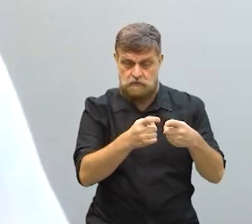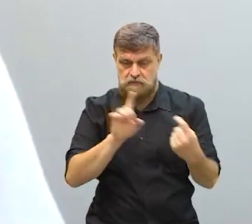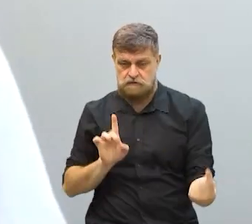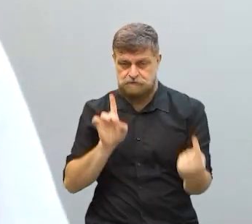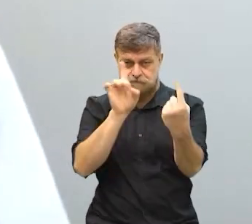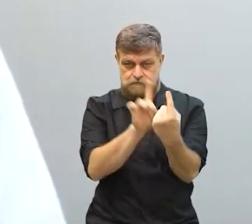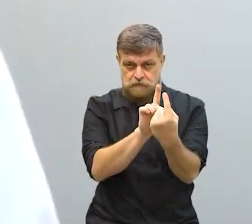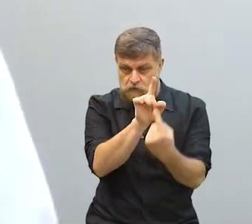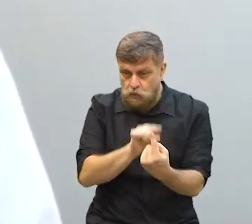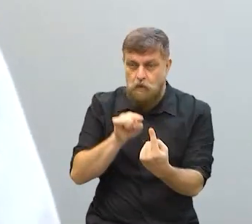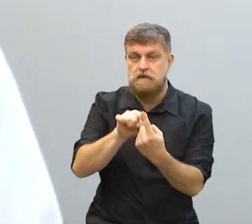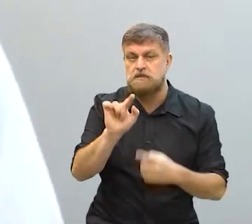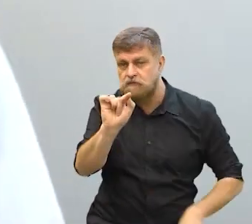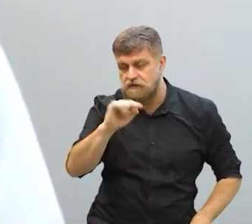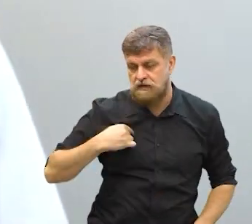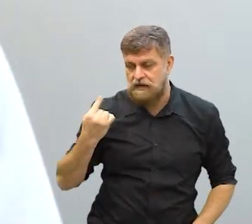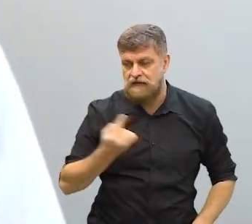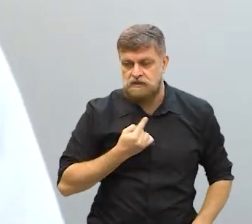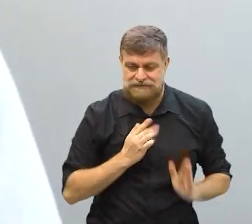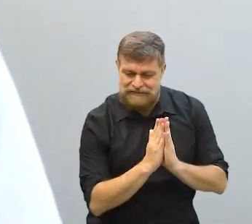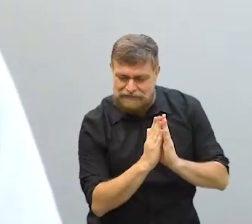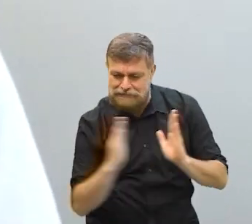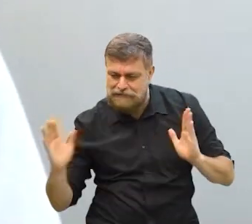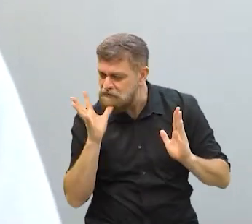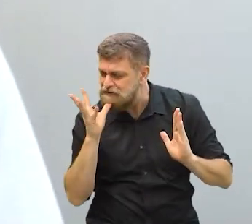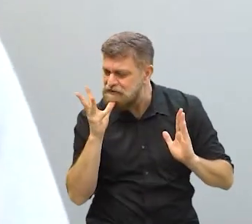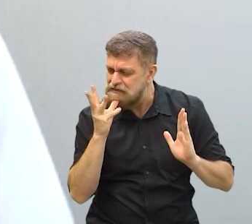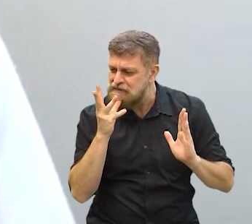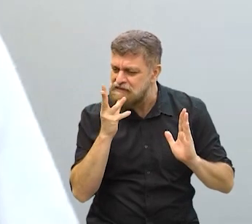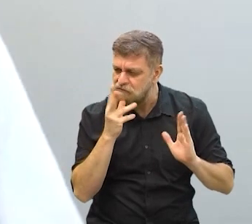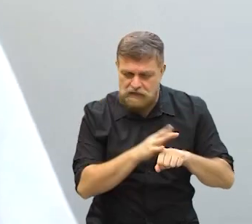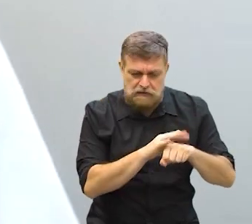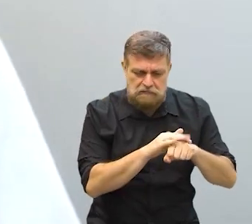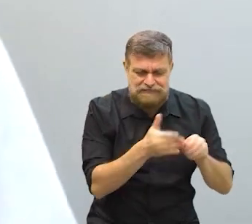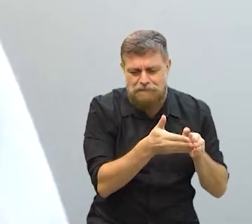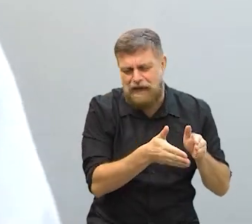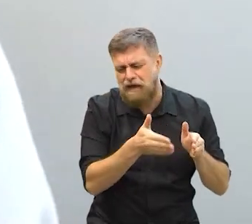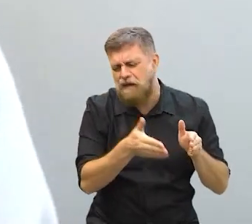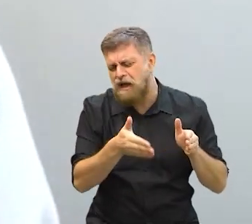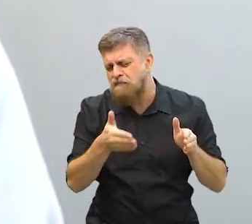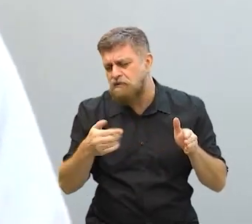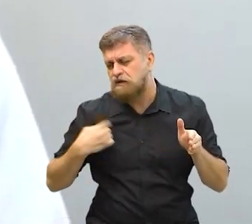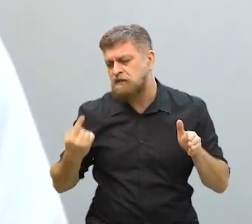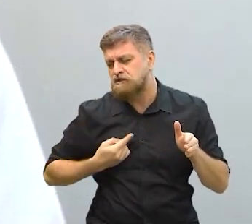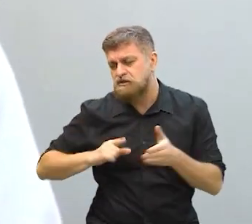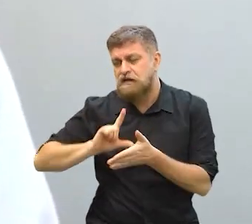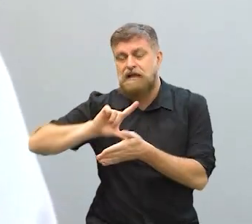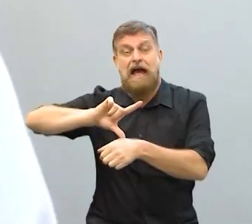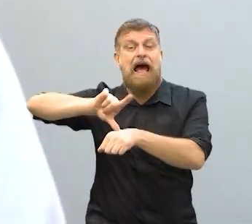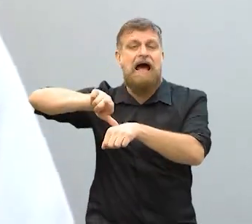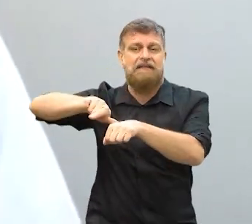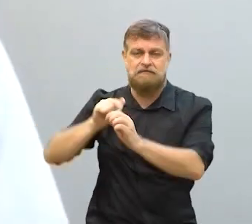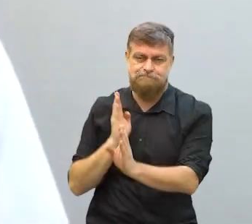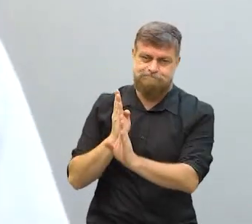quem seja, a ideia é justamente essa: a gente acabar com essa lacuna que existe de nós fazermos o diagnóstico de uma forma muito